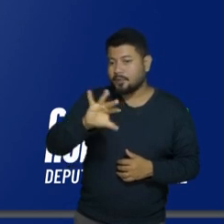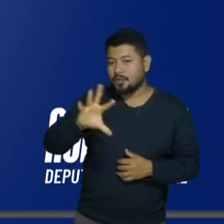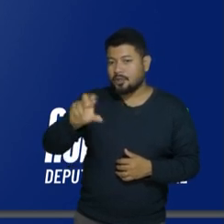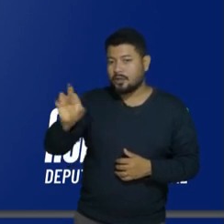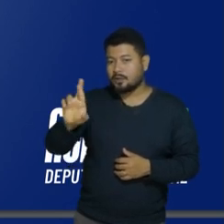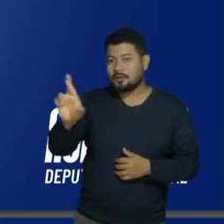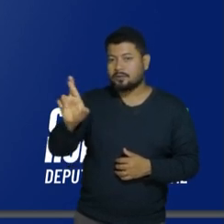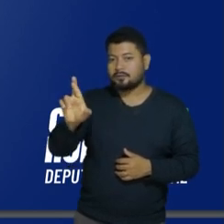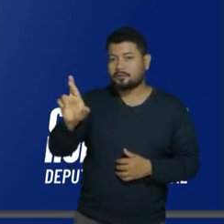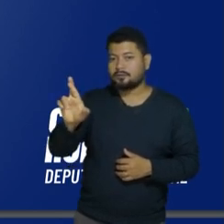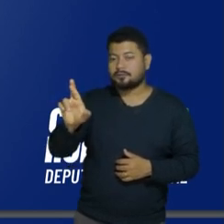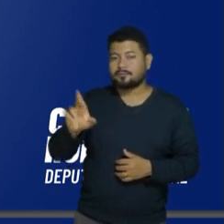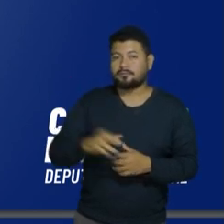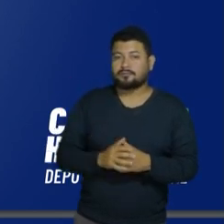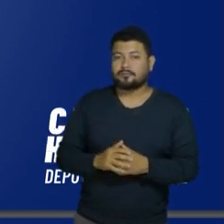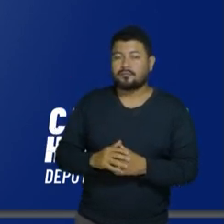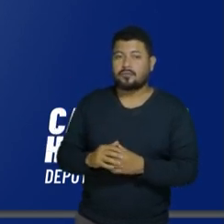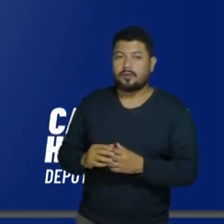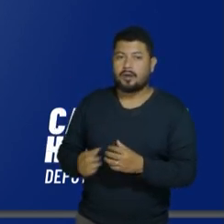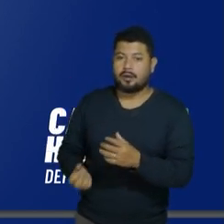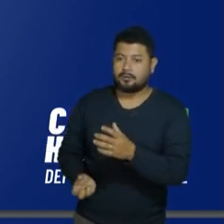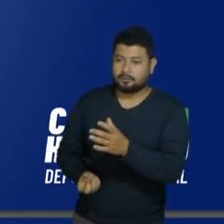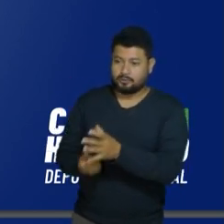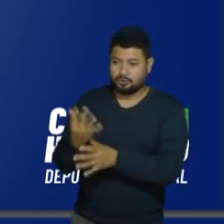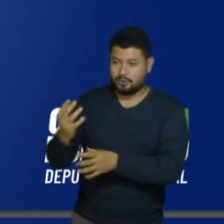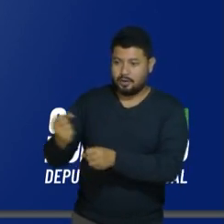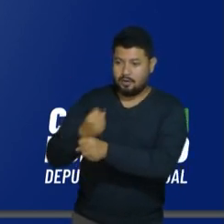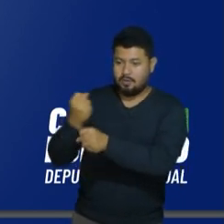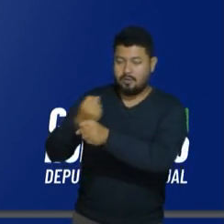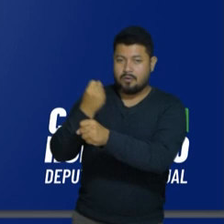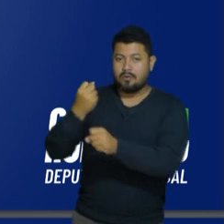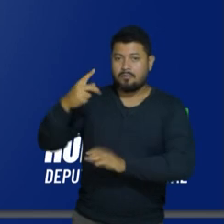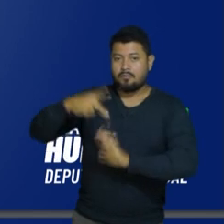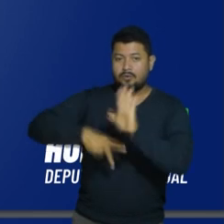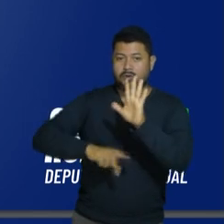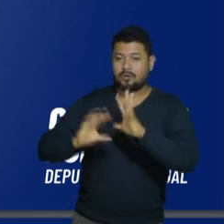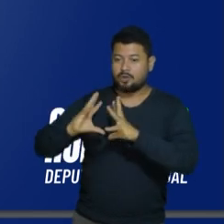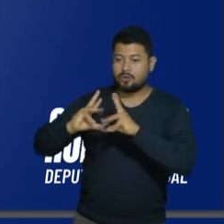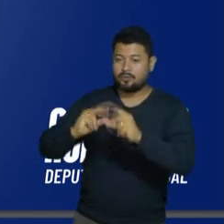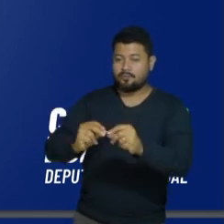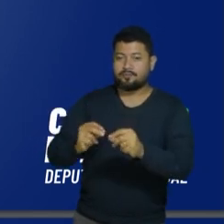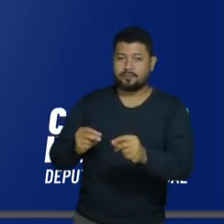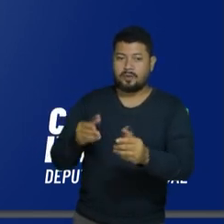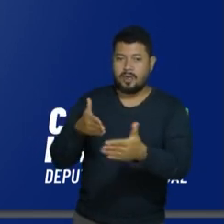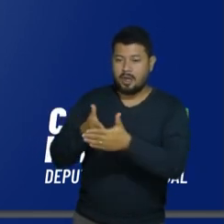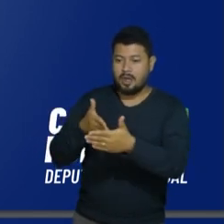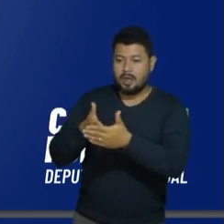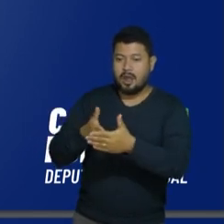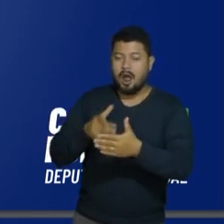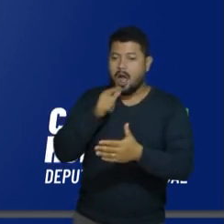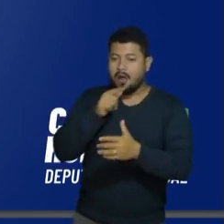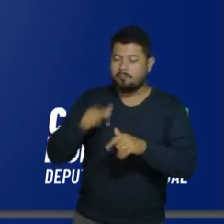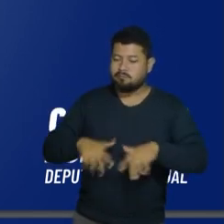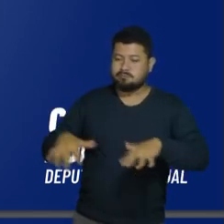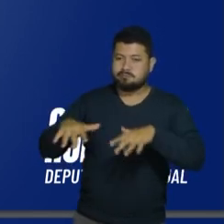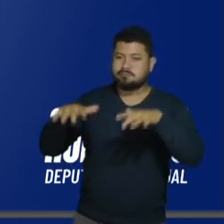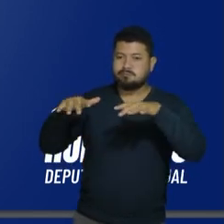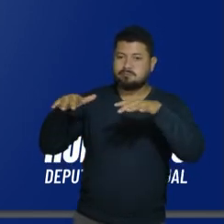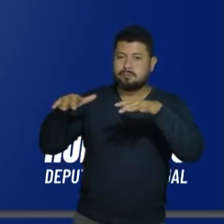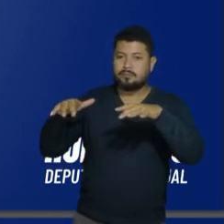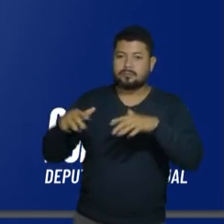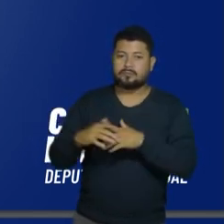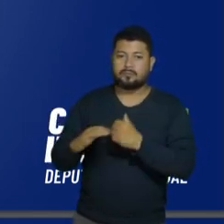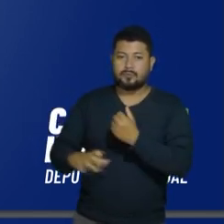construção do projeto completo, deputado Minotto, para contenção das cheias, para contenção das águas, para dar